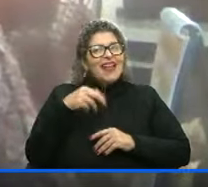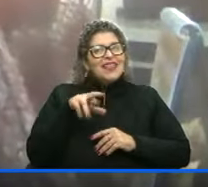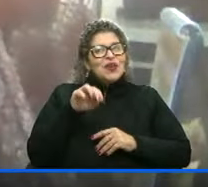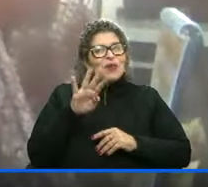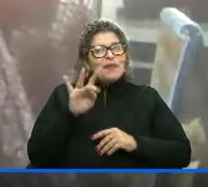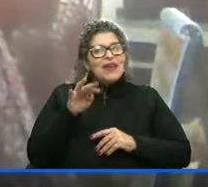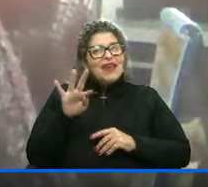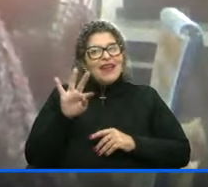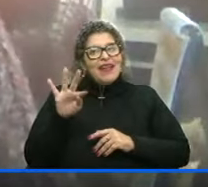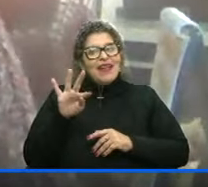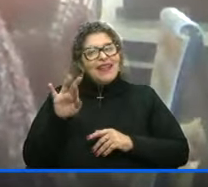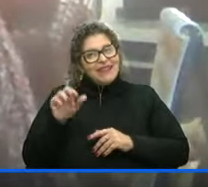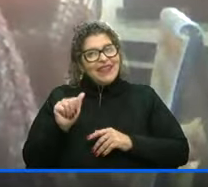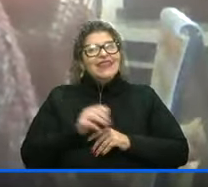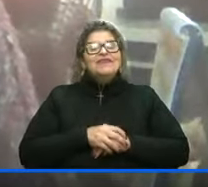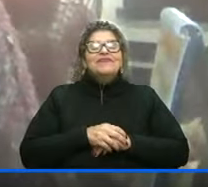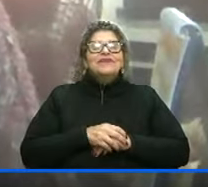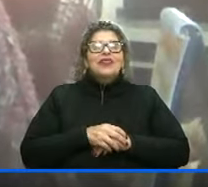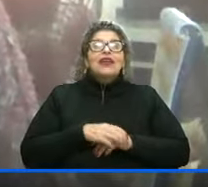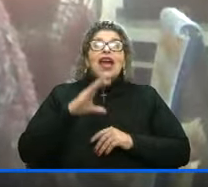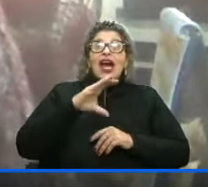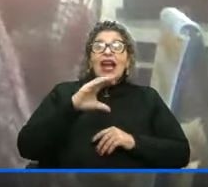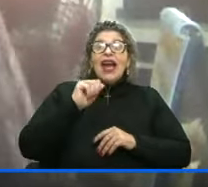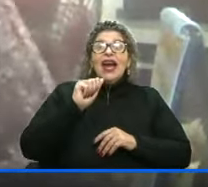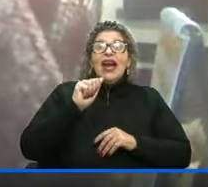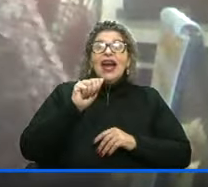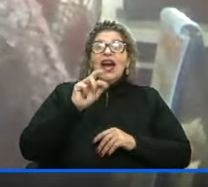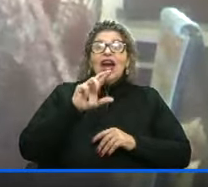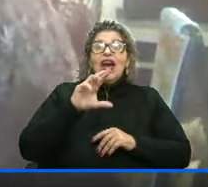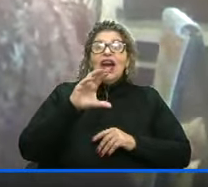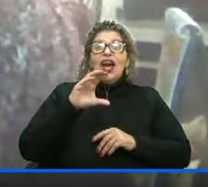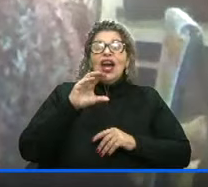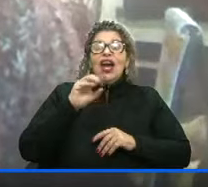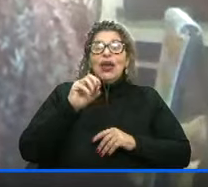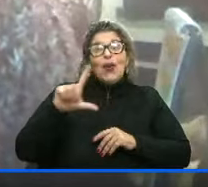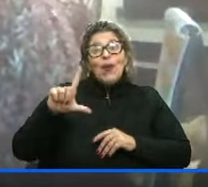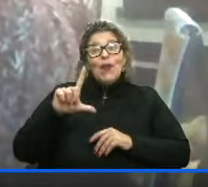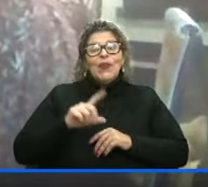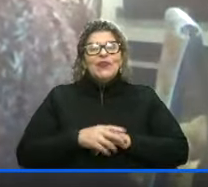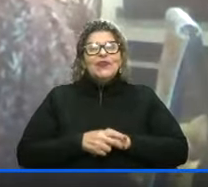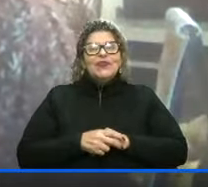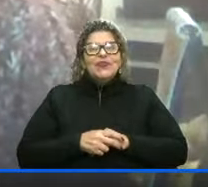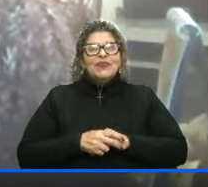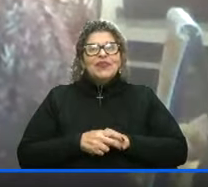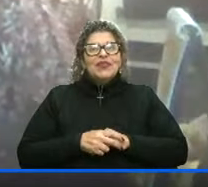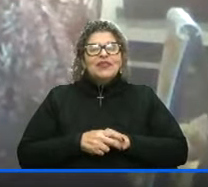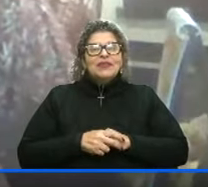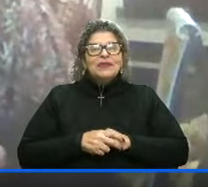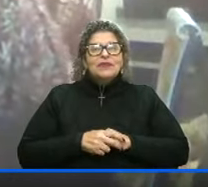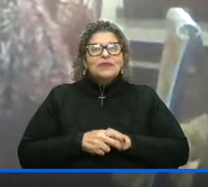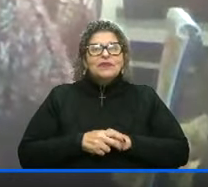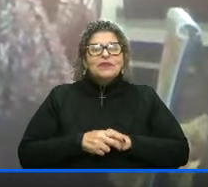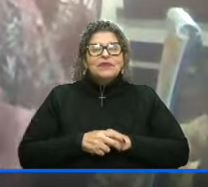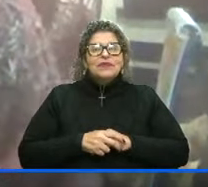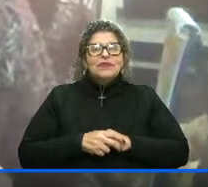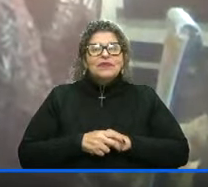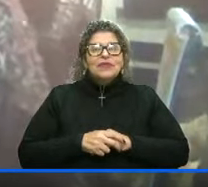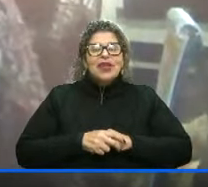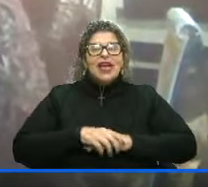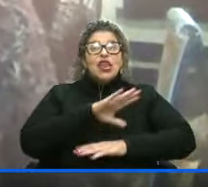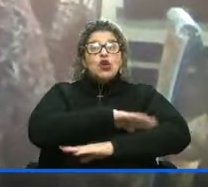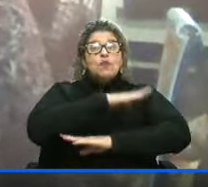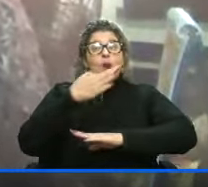Roberta. Agora, Carolina Aguirre, conhecida como Carol, da Topo Gigio, Escola Topo Gigio, no Morro da